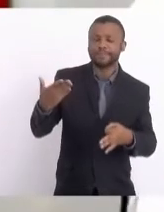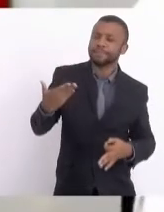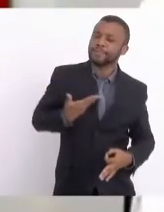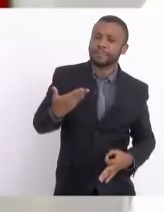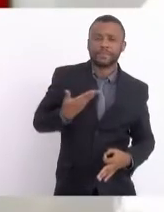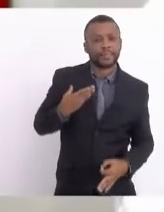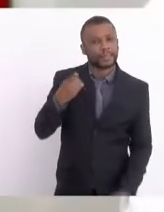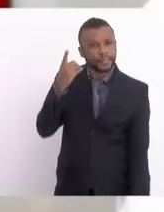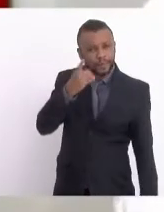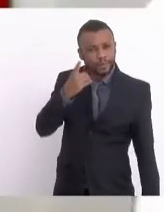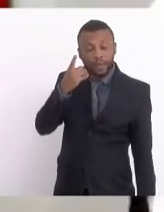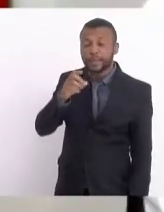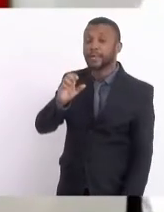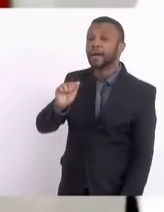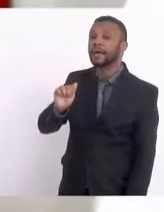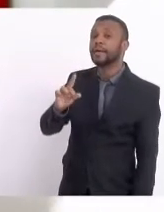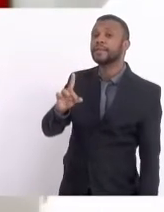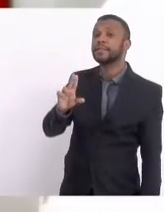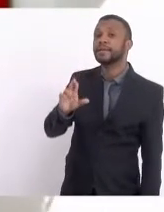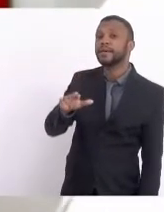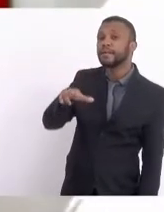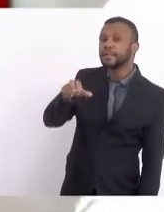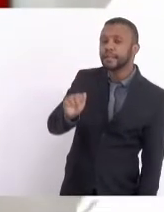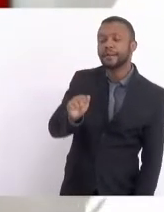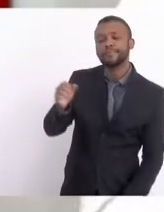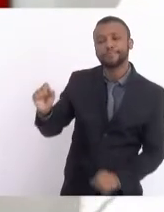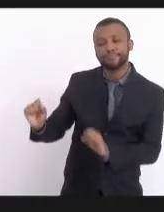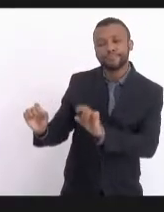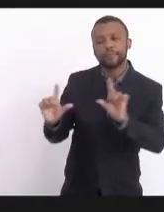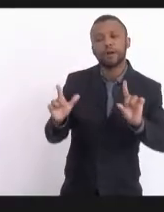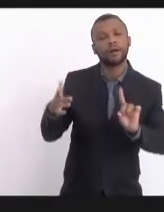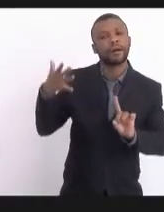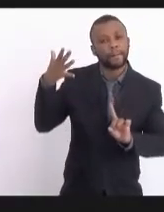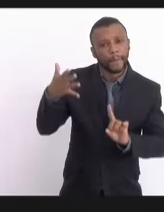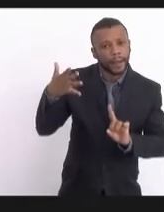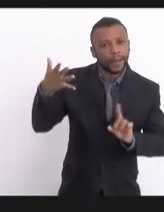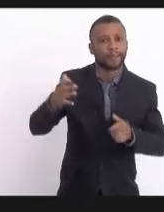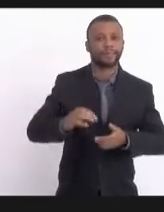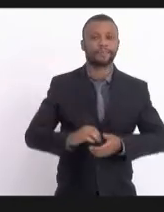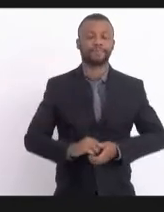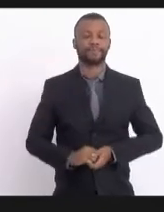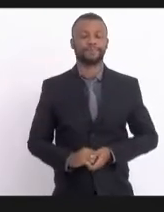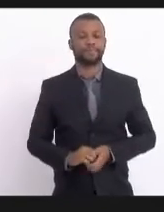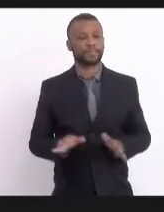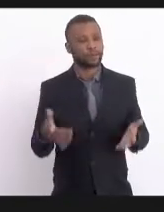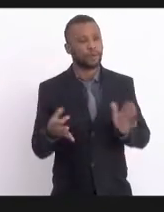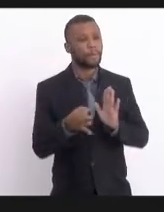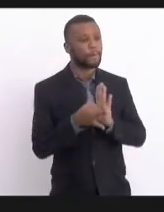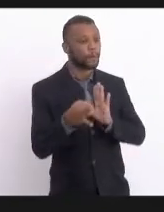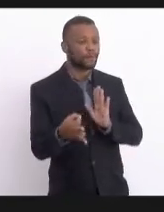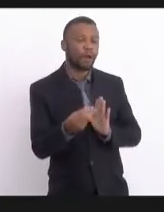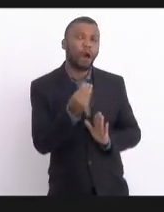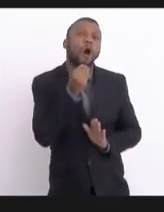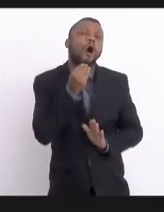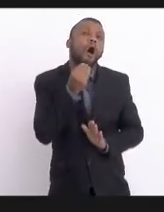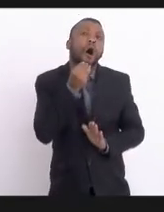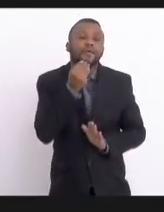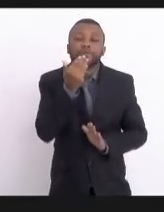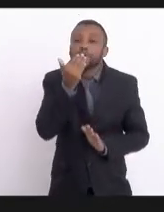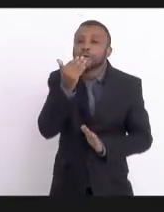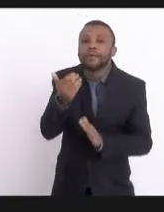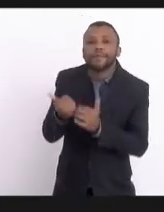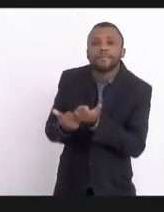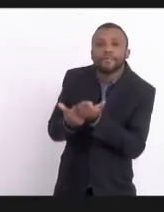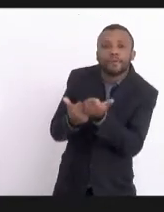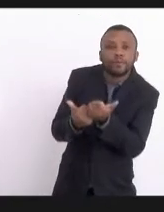deputada Adriana Baltazar, com a palavra. Então, meu parecer, lógico, é favorável. O Rock